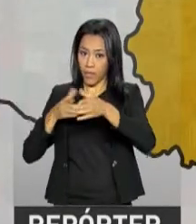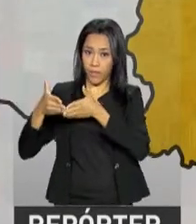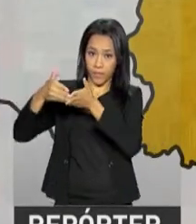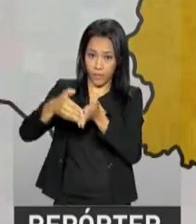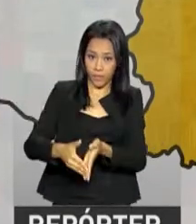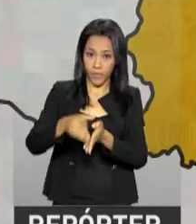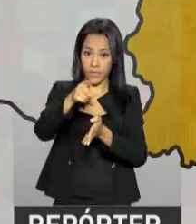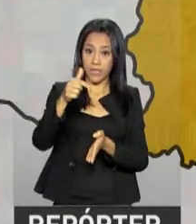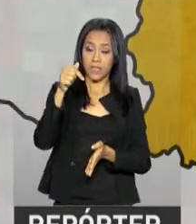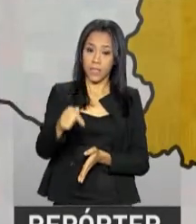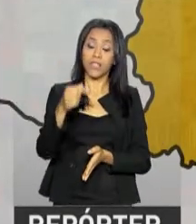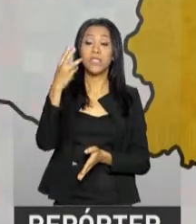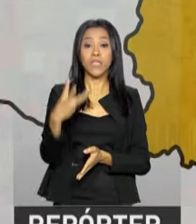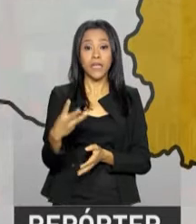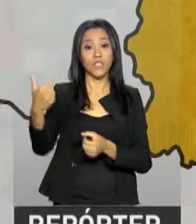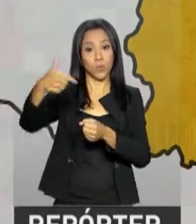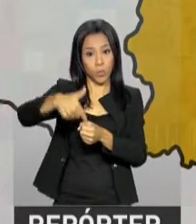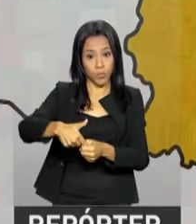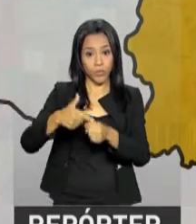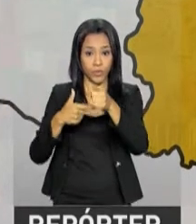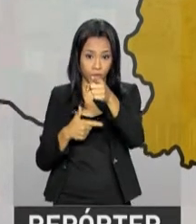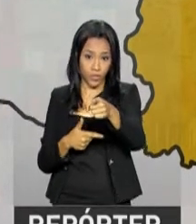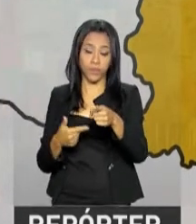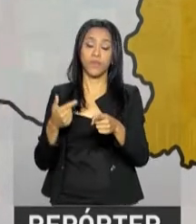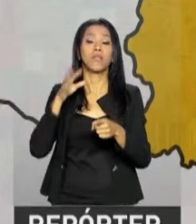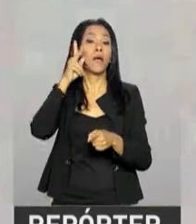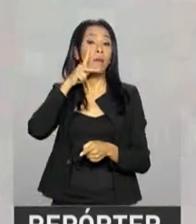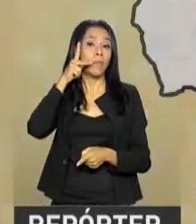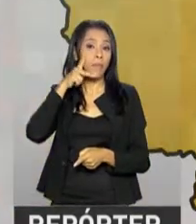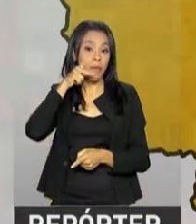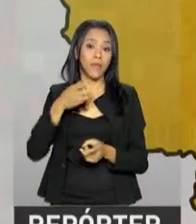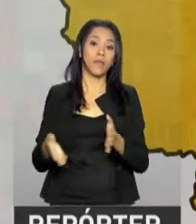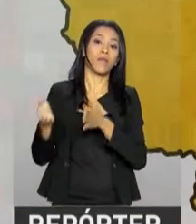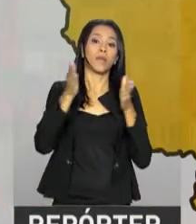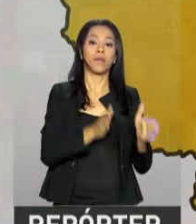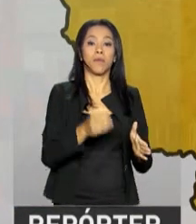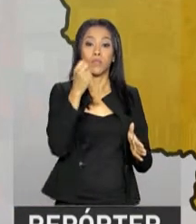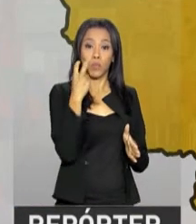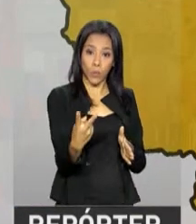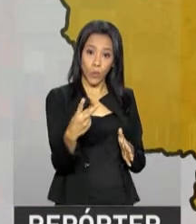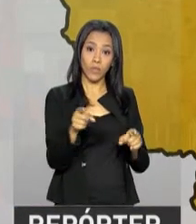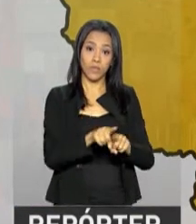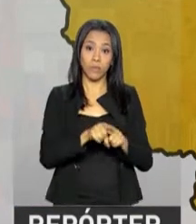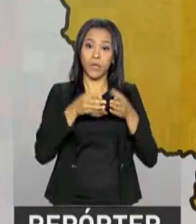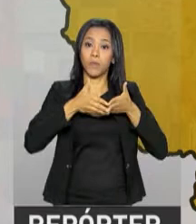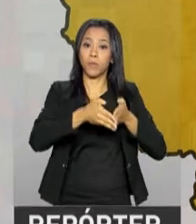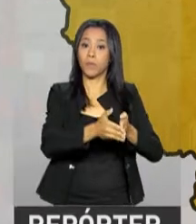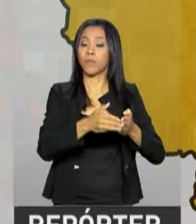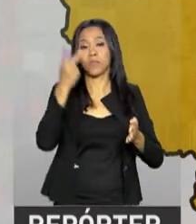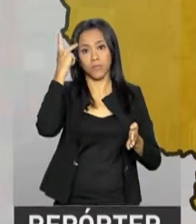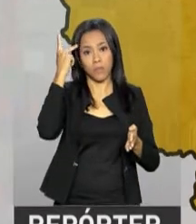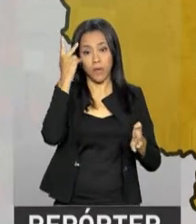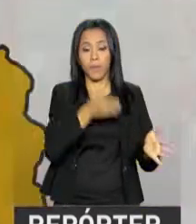três de combustíveis no porto de cabedelo na paraíba 2 de granéis líquidos no porto de santos em são paulo